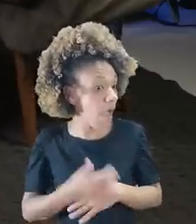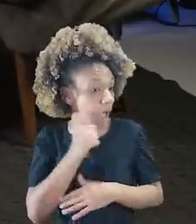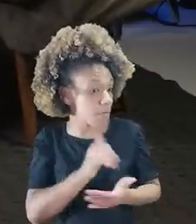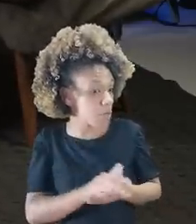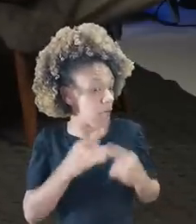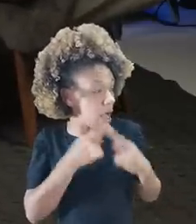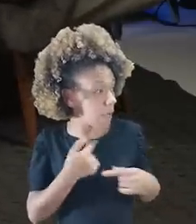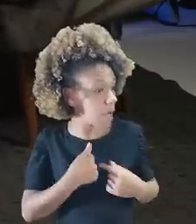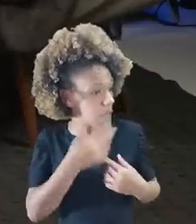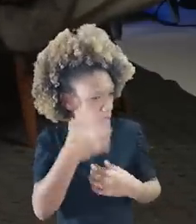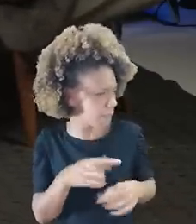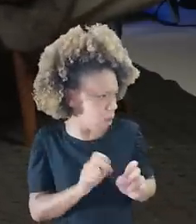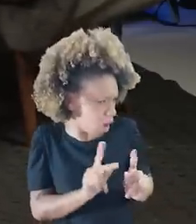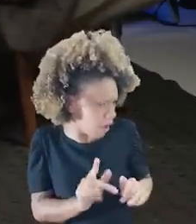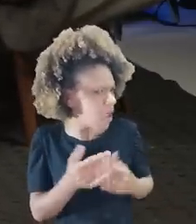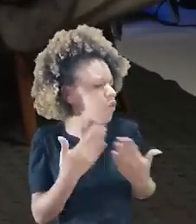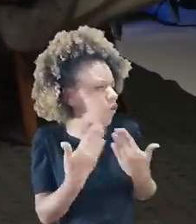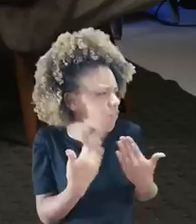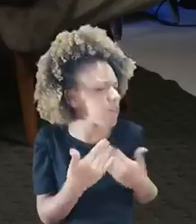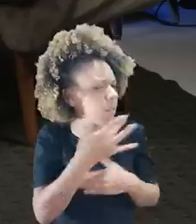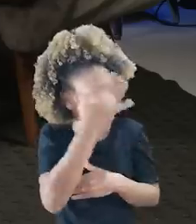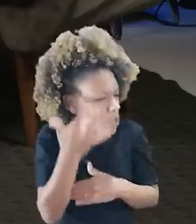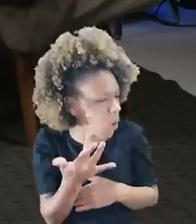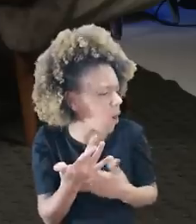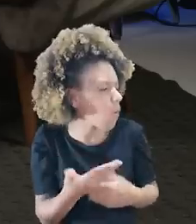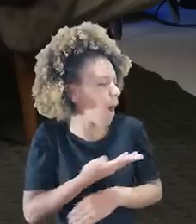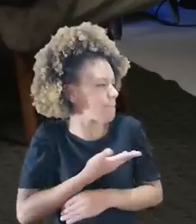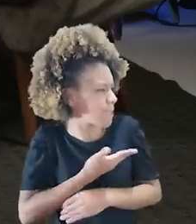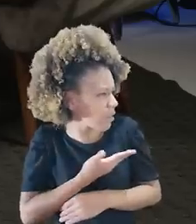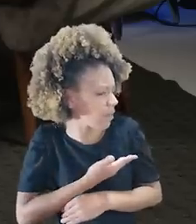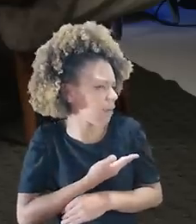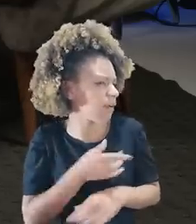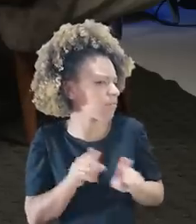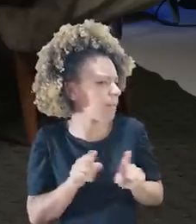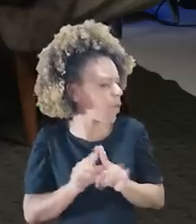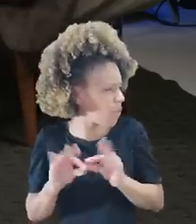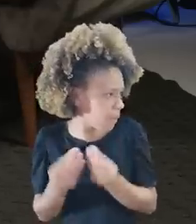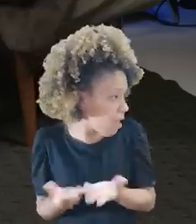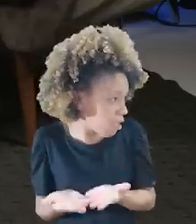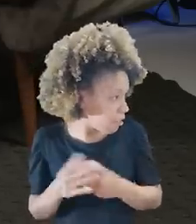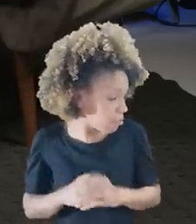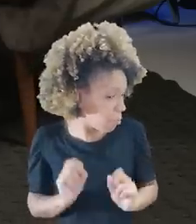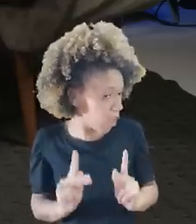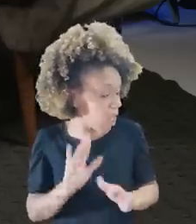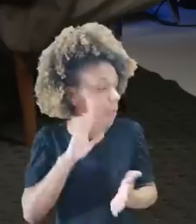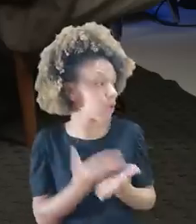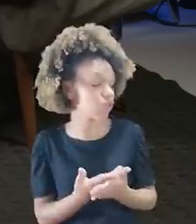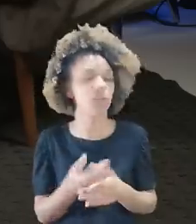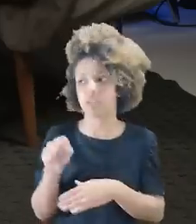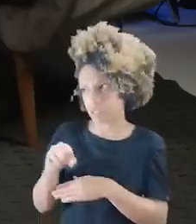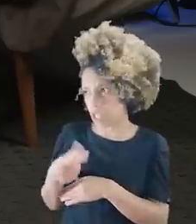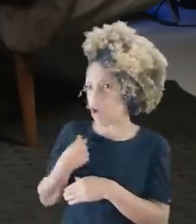conexão espiritual você precisa ter mas Susana eu vou precisar falar precisa de gente sabe por qu Alguém tem que te dar igual você